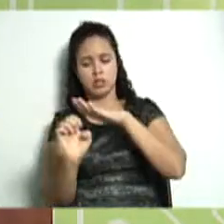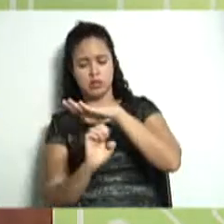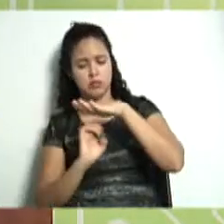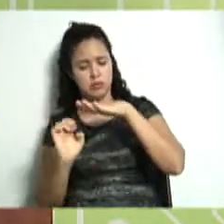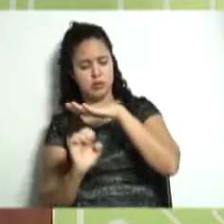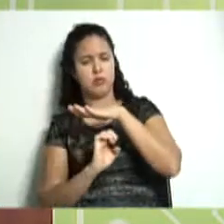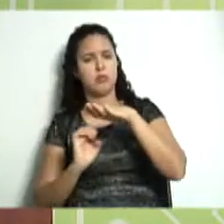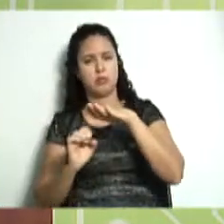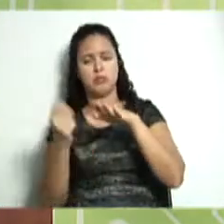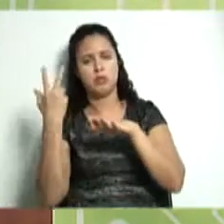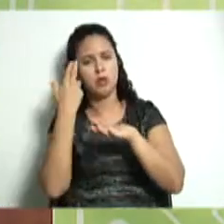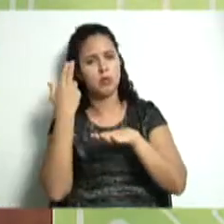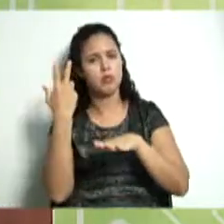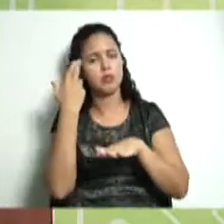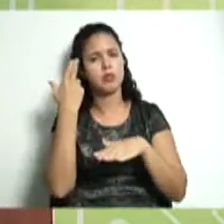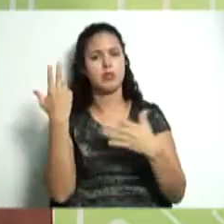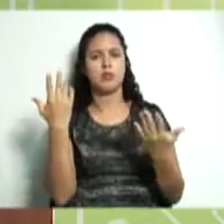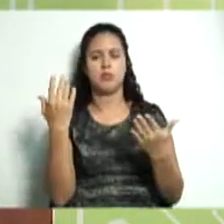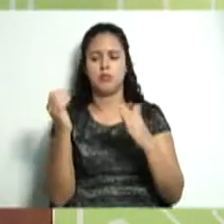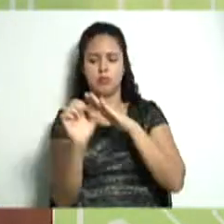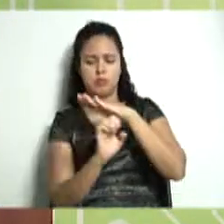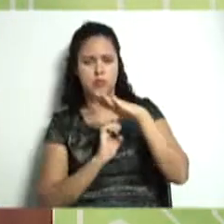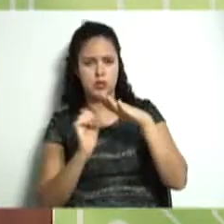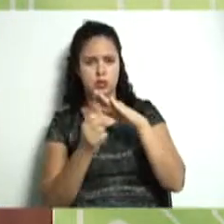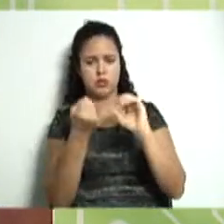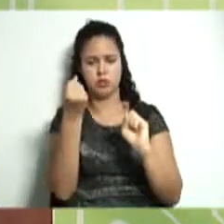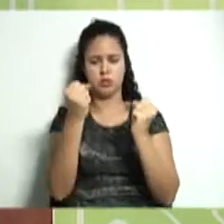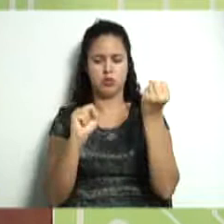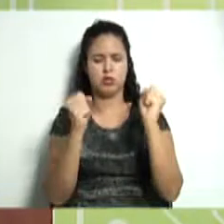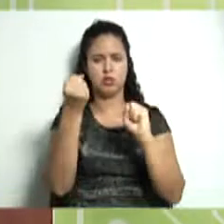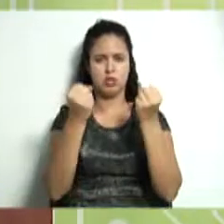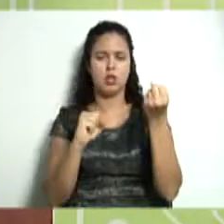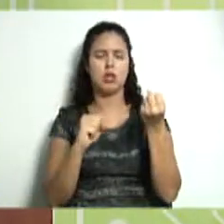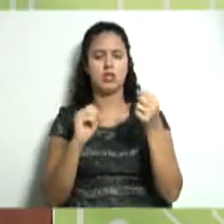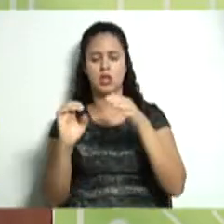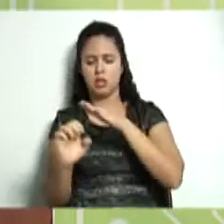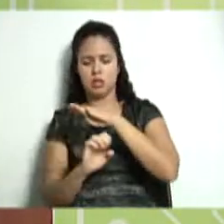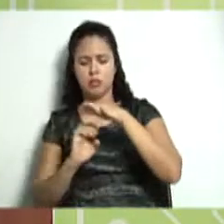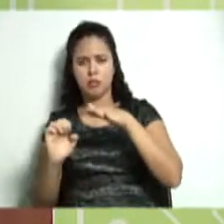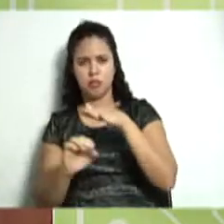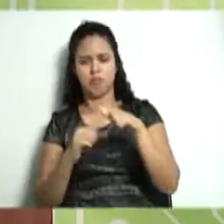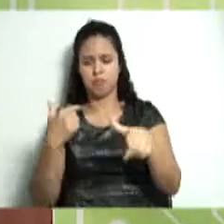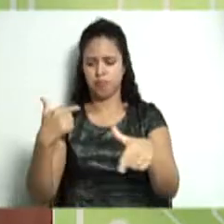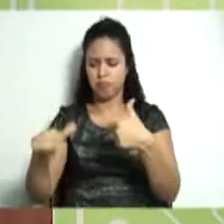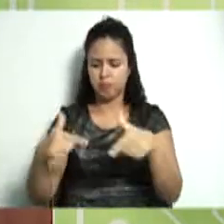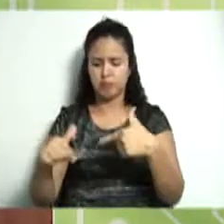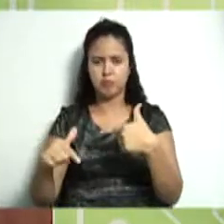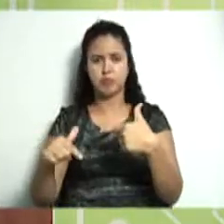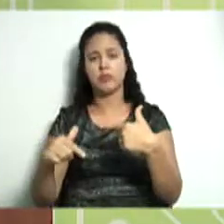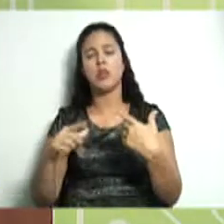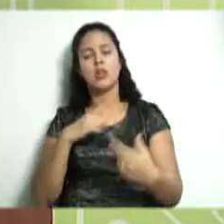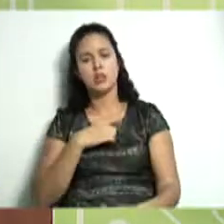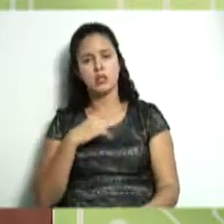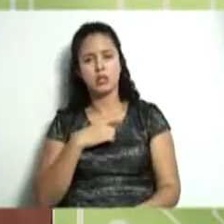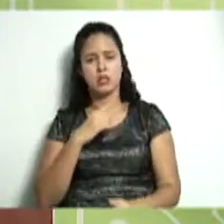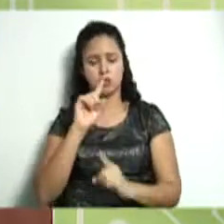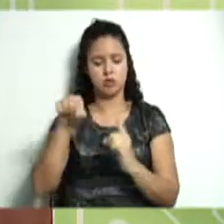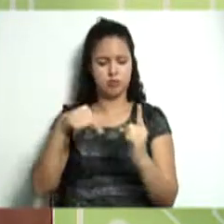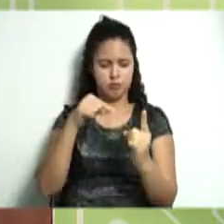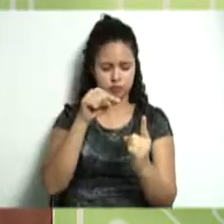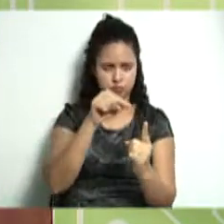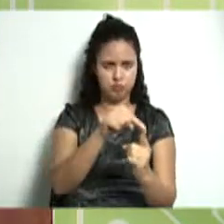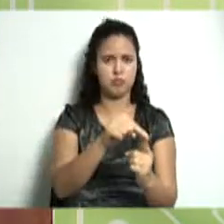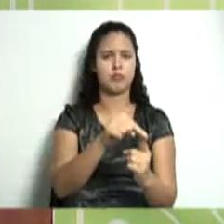comerciais, as empresas industriais, as empresas de serviço, elas têm finalidades